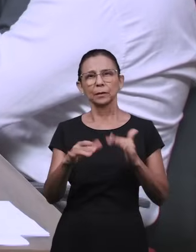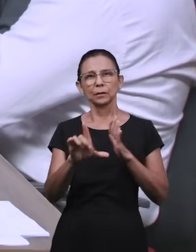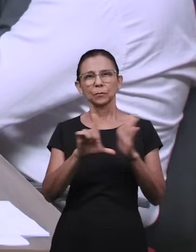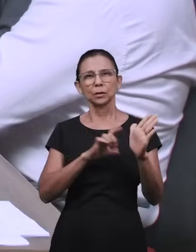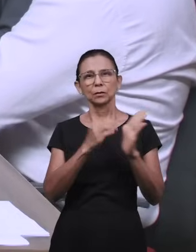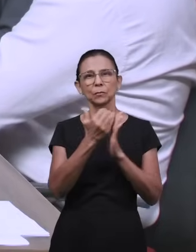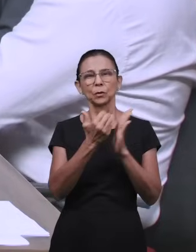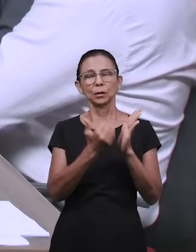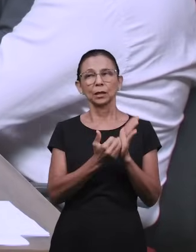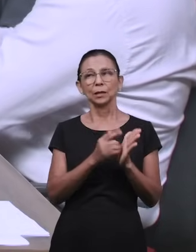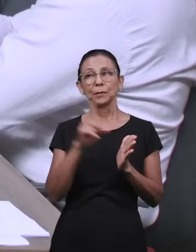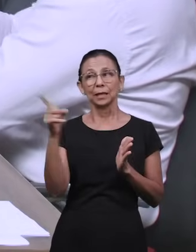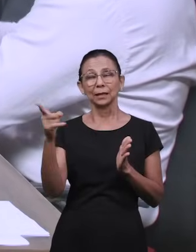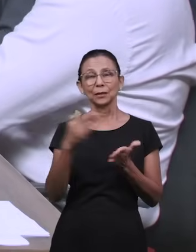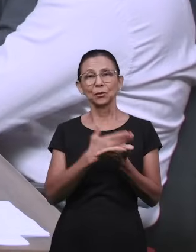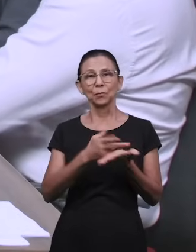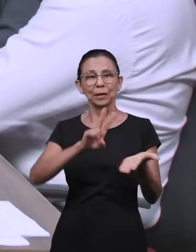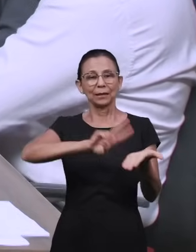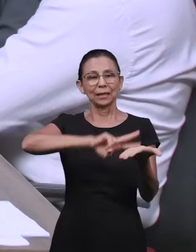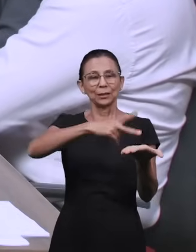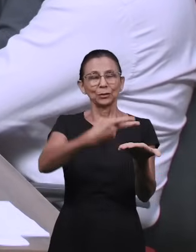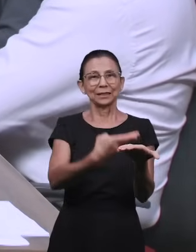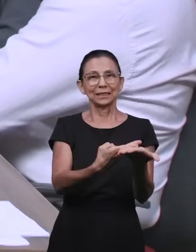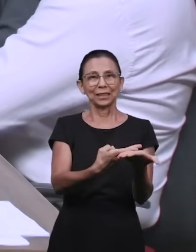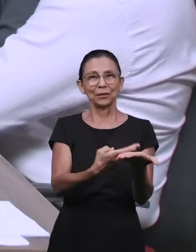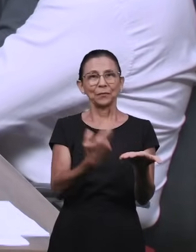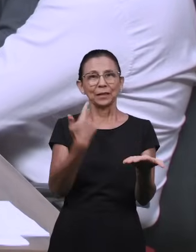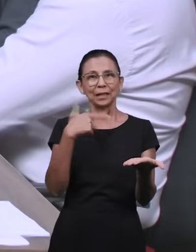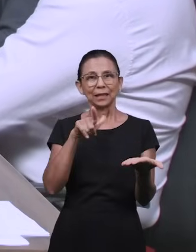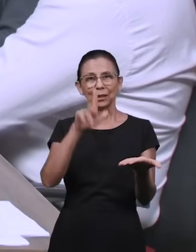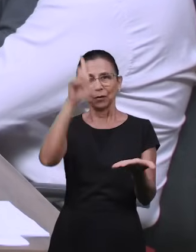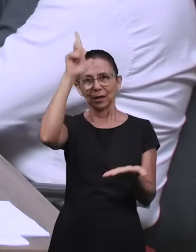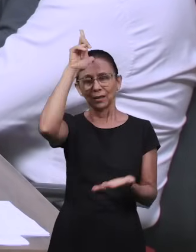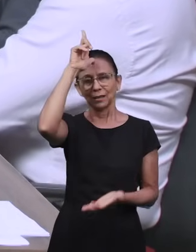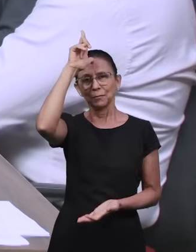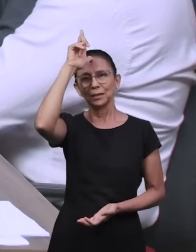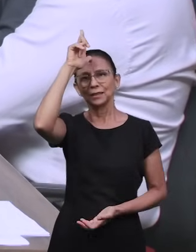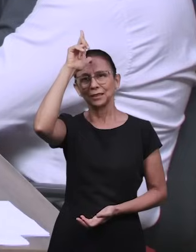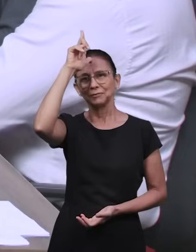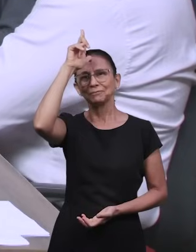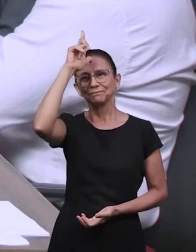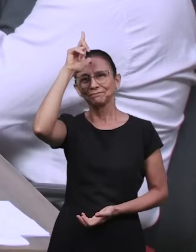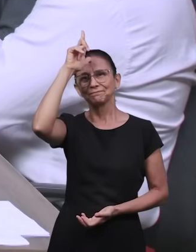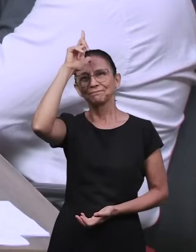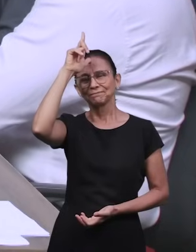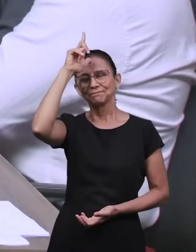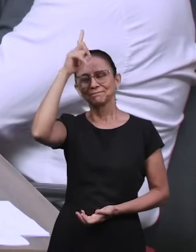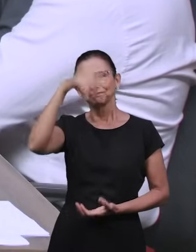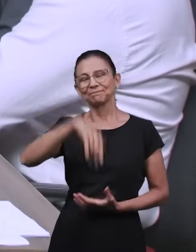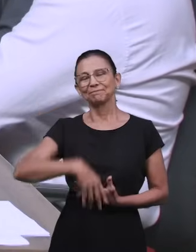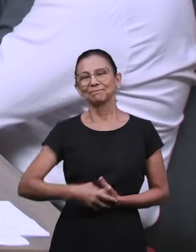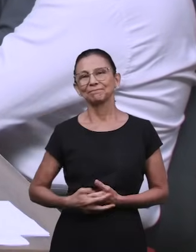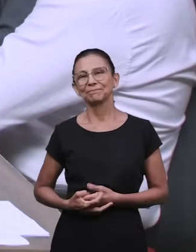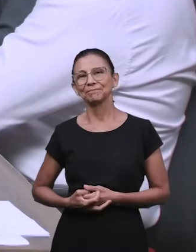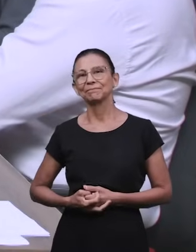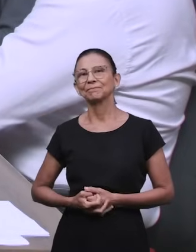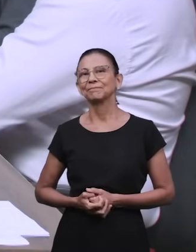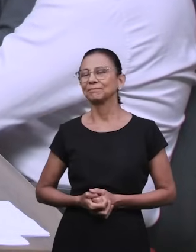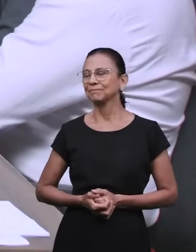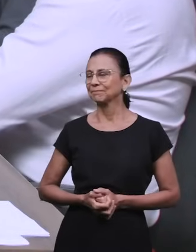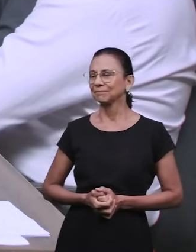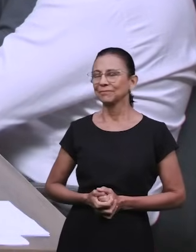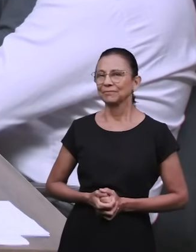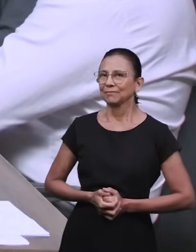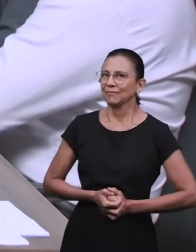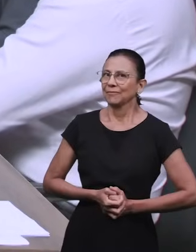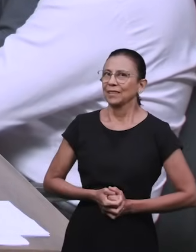e até mesmo inicia a tradução do Novo Testamento para a língua alemã. Então, certamente,